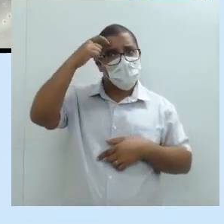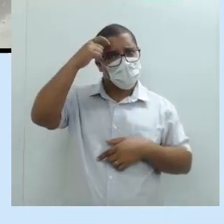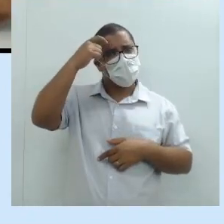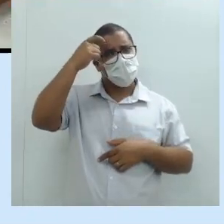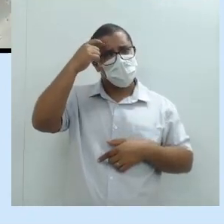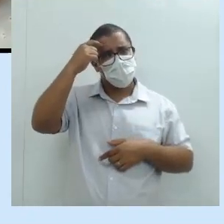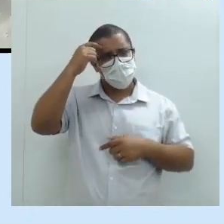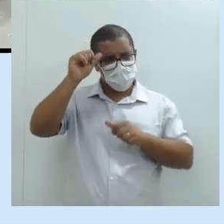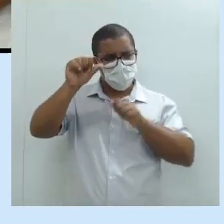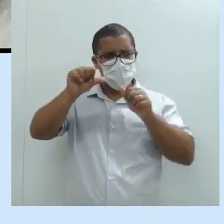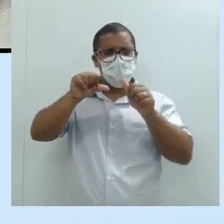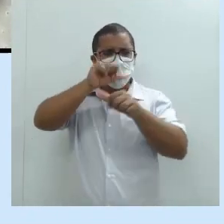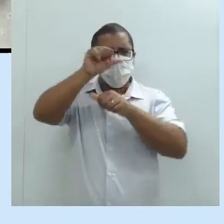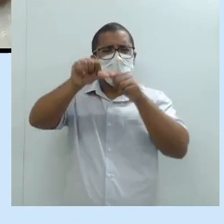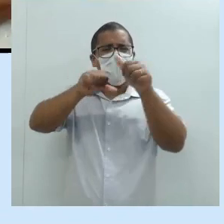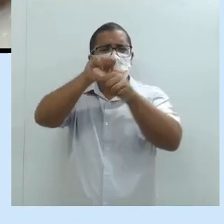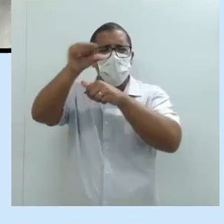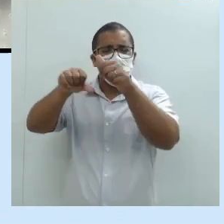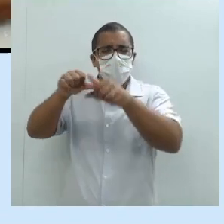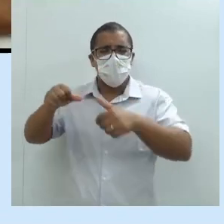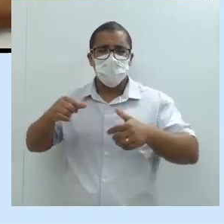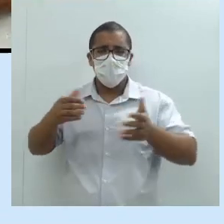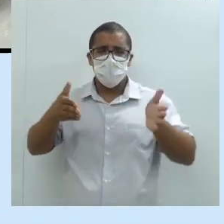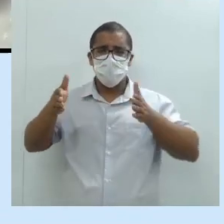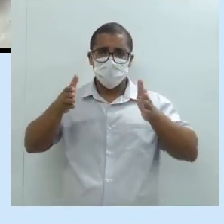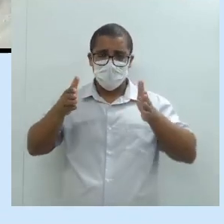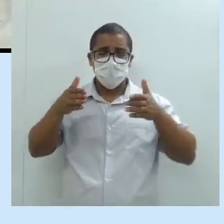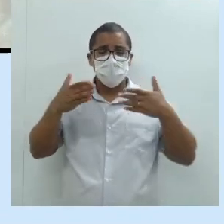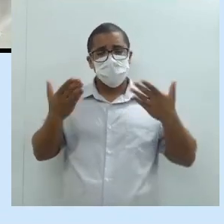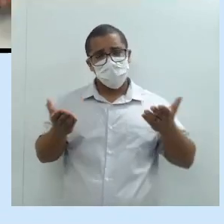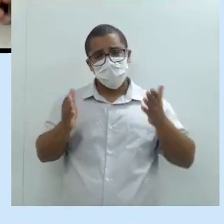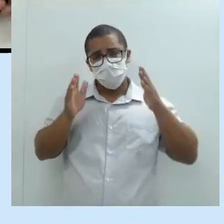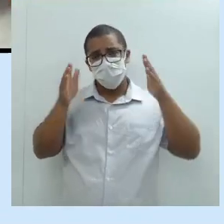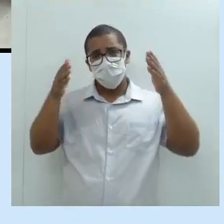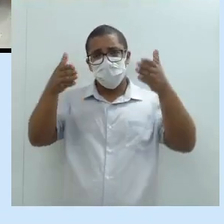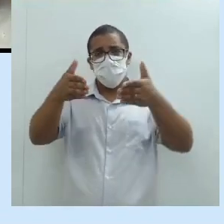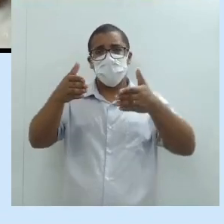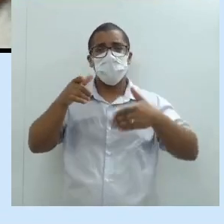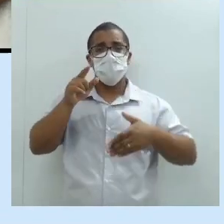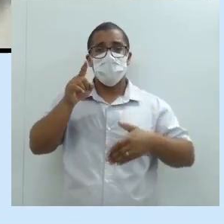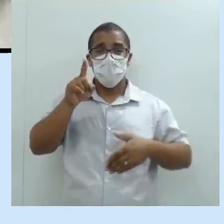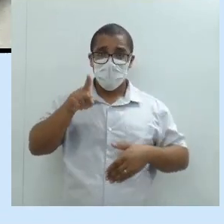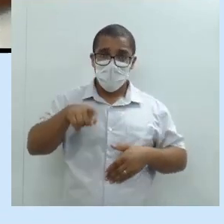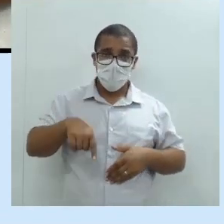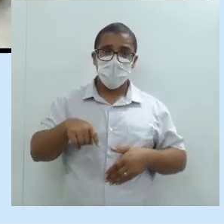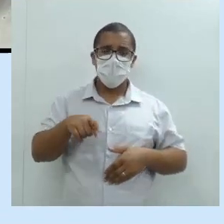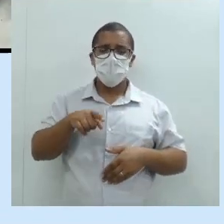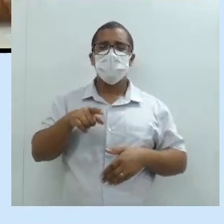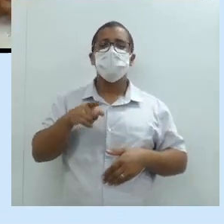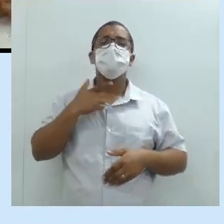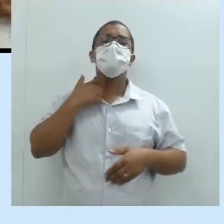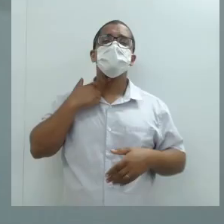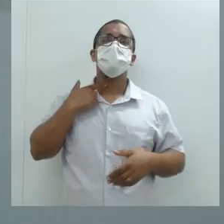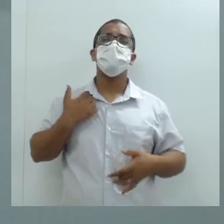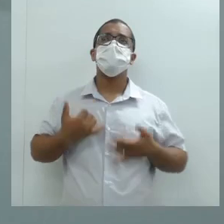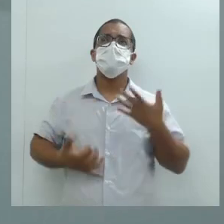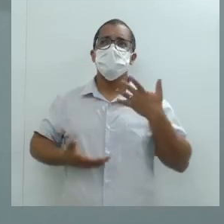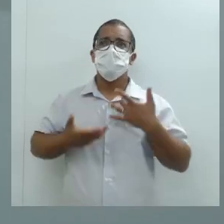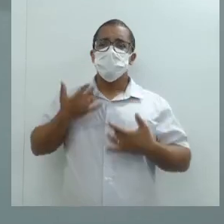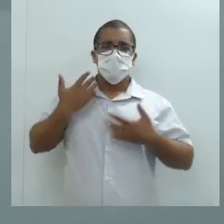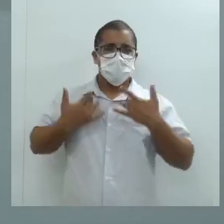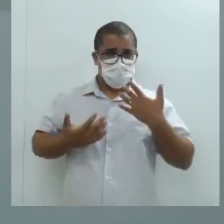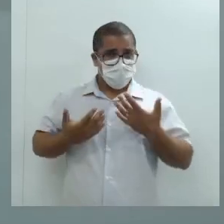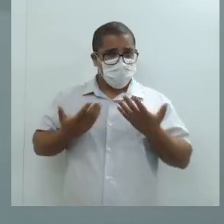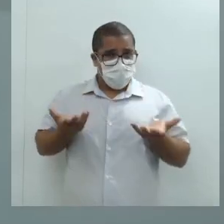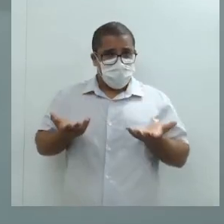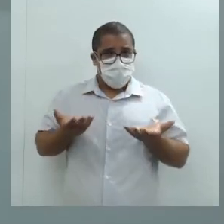que acontece justamente nesse período, é justamente nessa questão do libido sexual. Quando eu